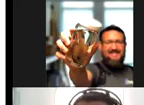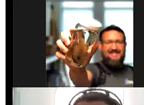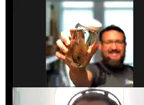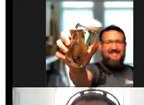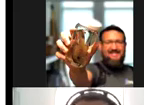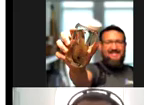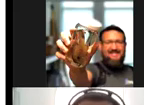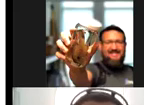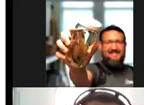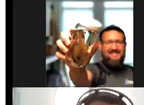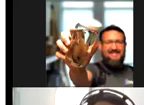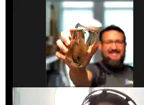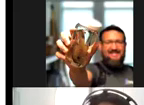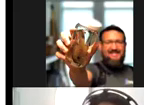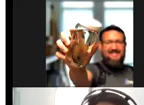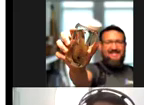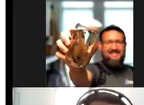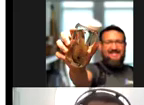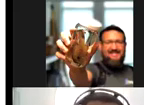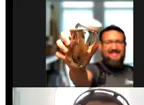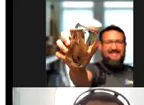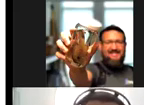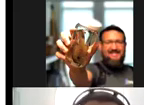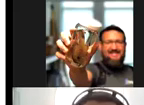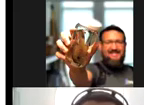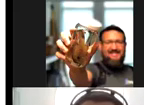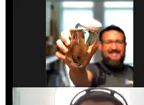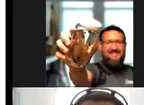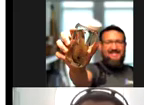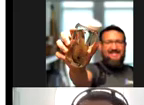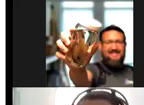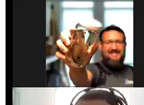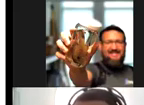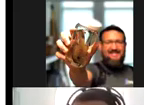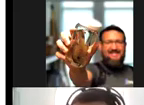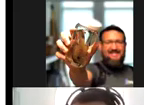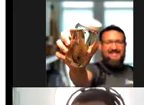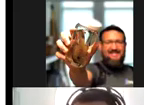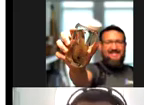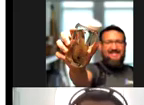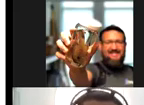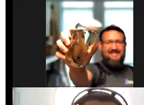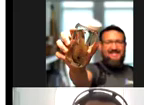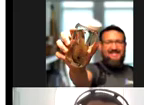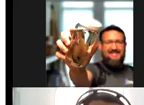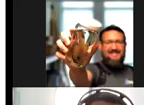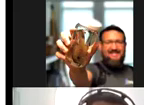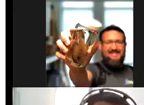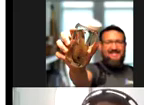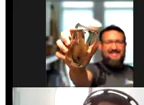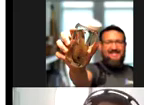está testando nossas hipóteses, é isso que o MacArthur estava falando. Vamos testar nossas hipóteses e ver como que elas se ajustam aos dados.